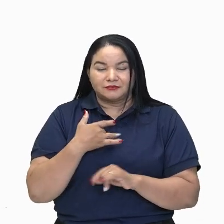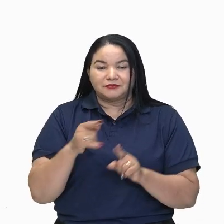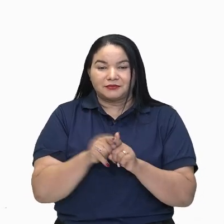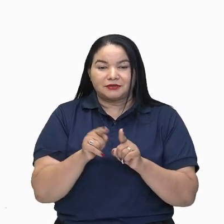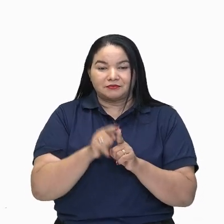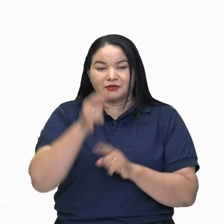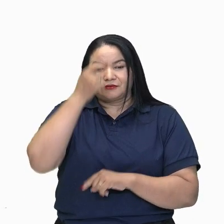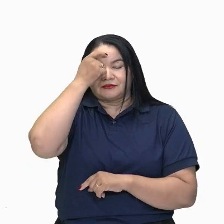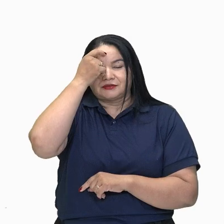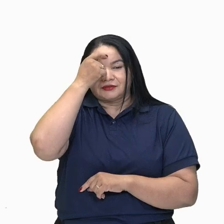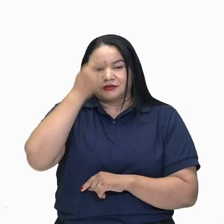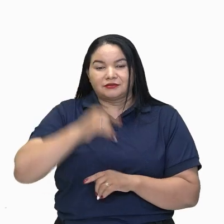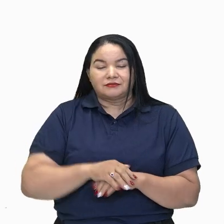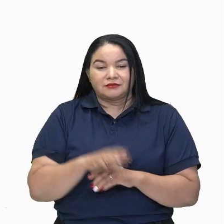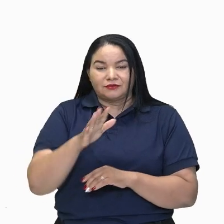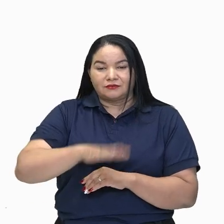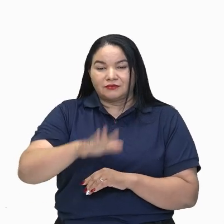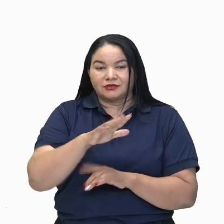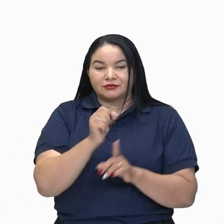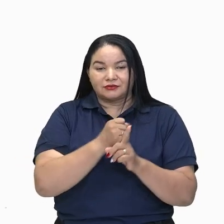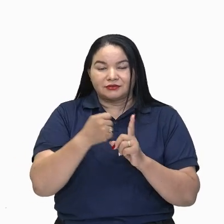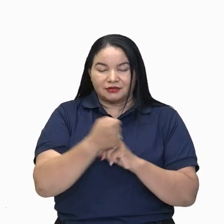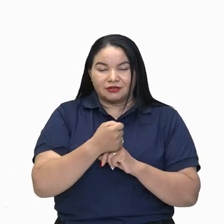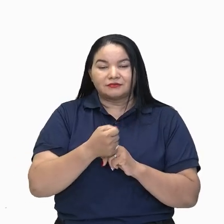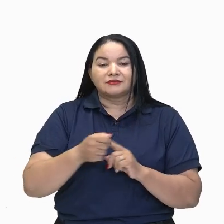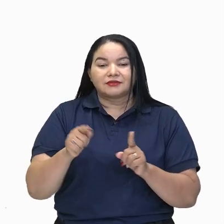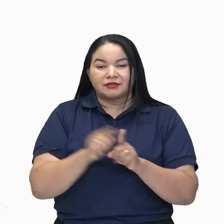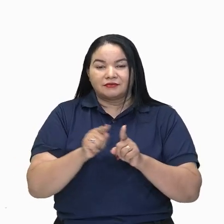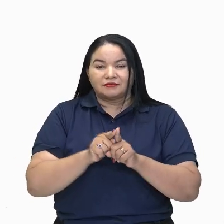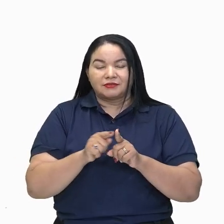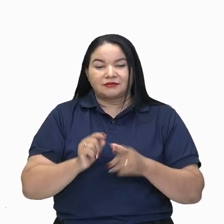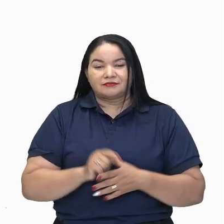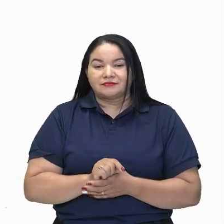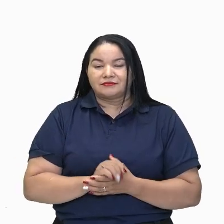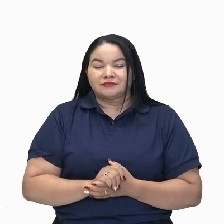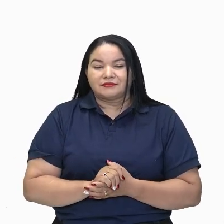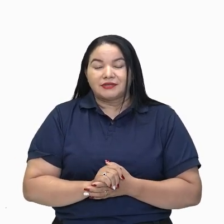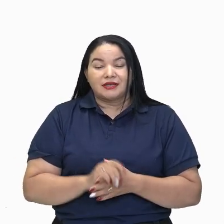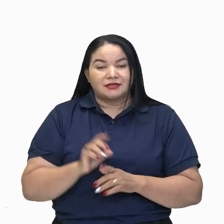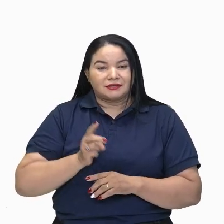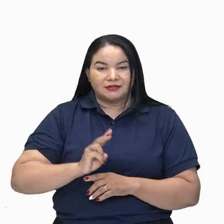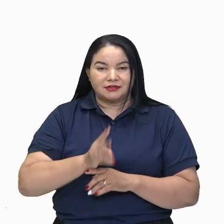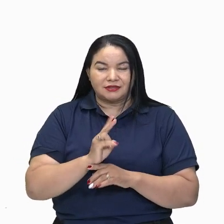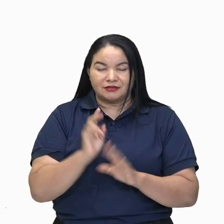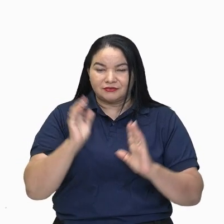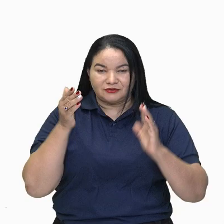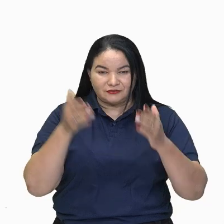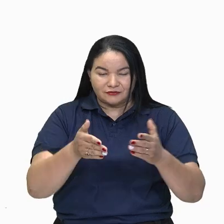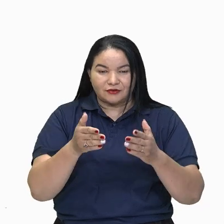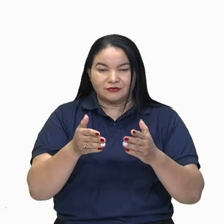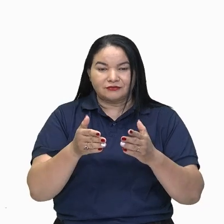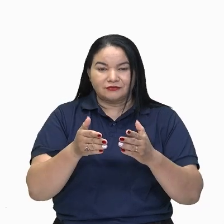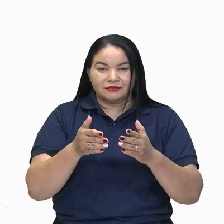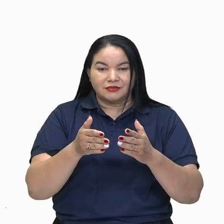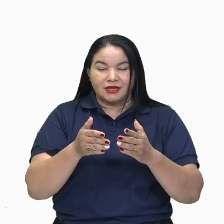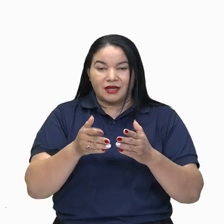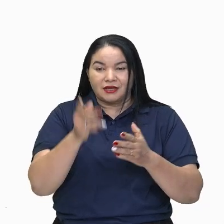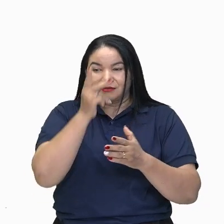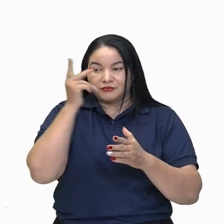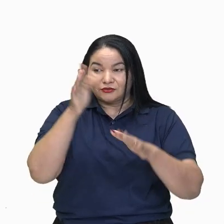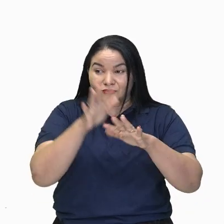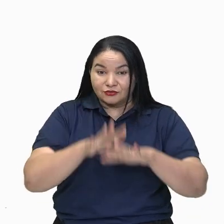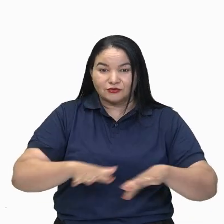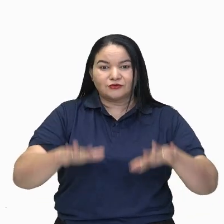conscientização sobre questões sociais e etc. Então, observe que sempre vai estar direcionado ao público como um todo, ou seja,